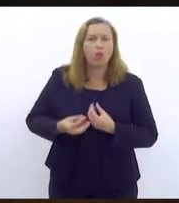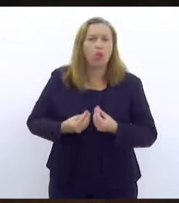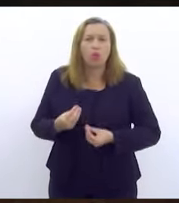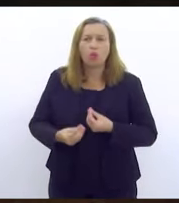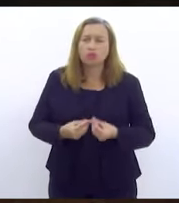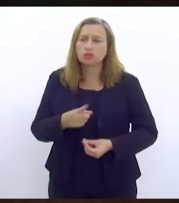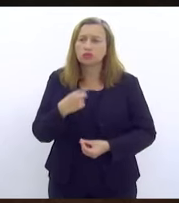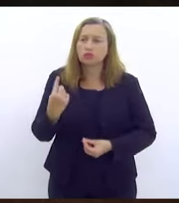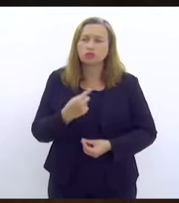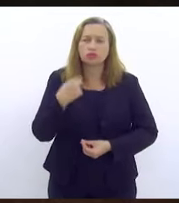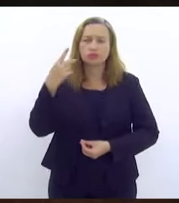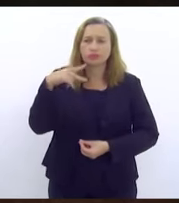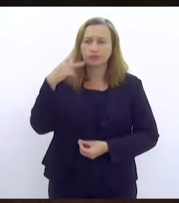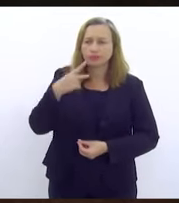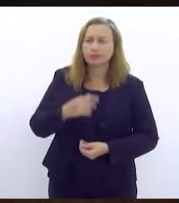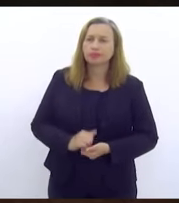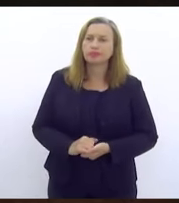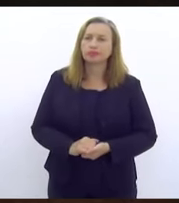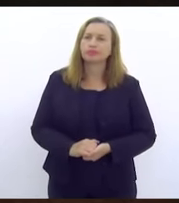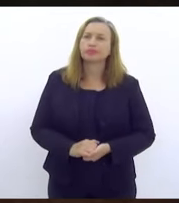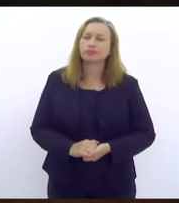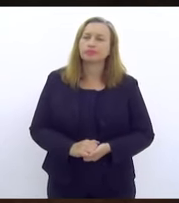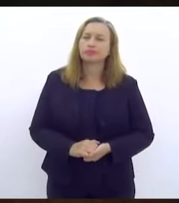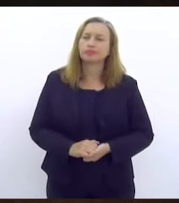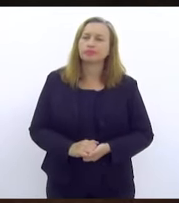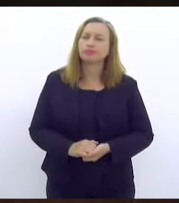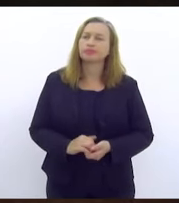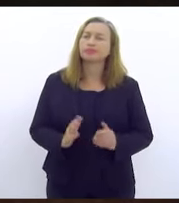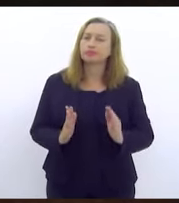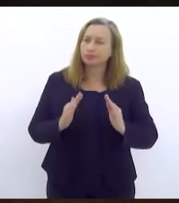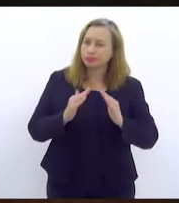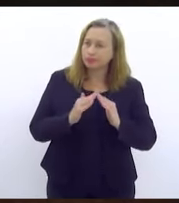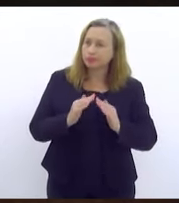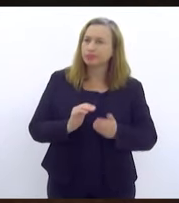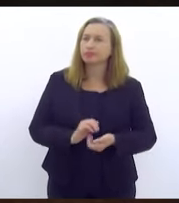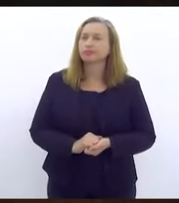nós, parlamentares, aqui dessa casa,